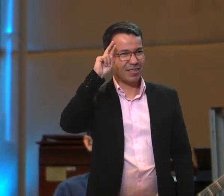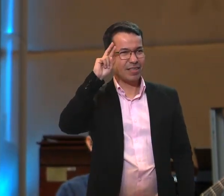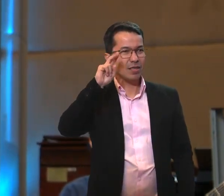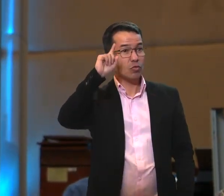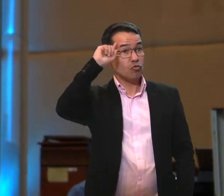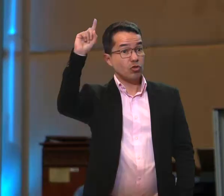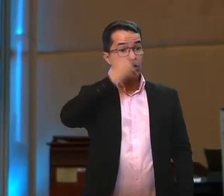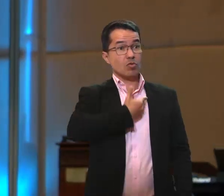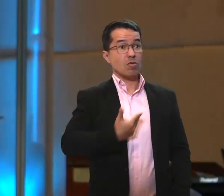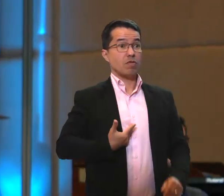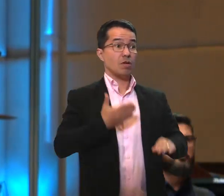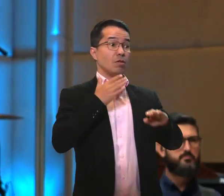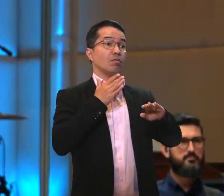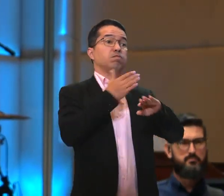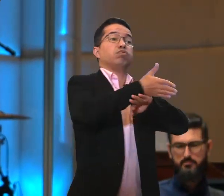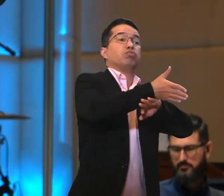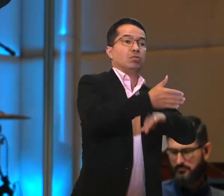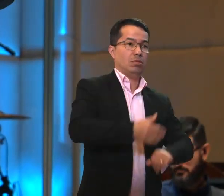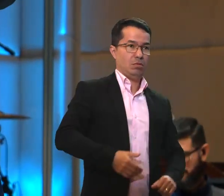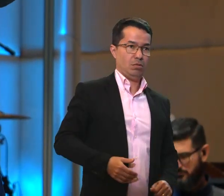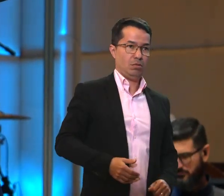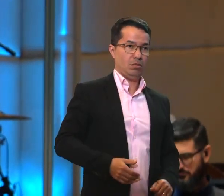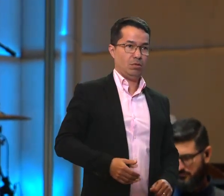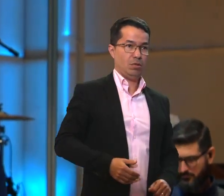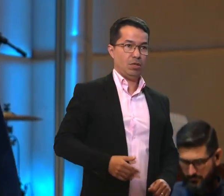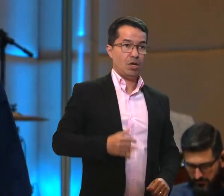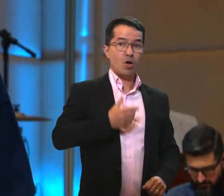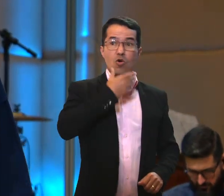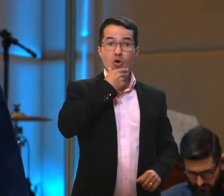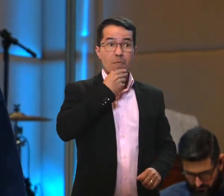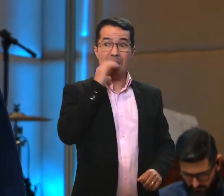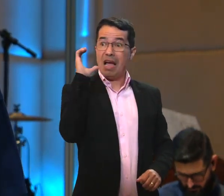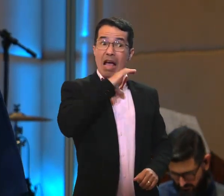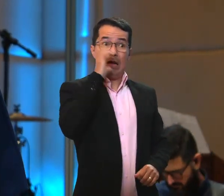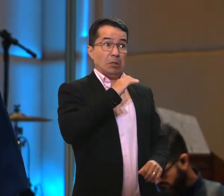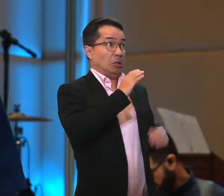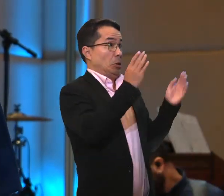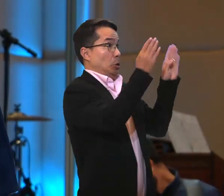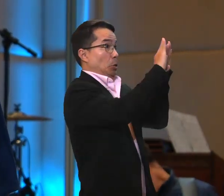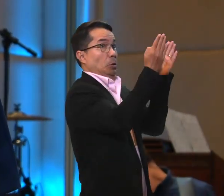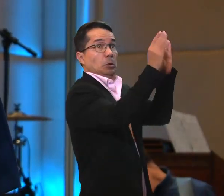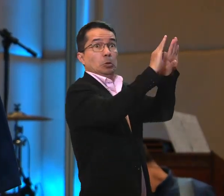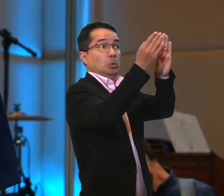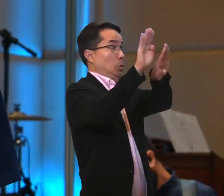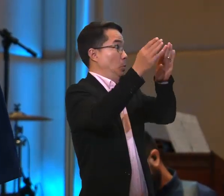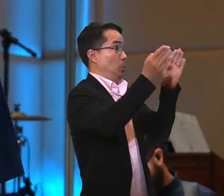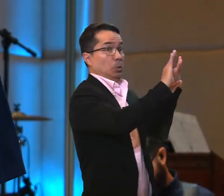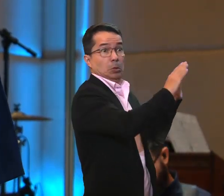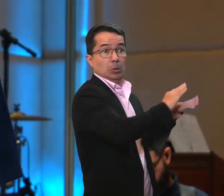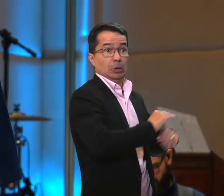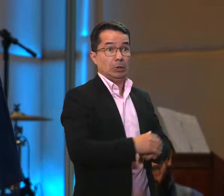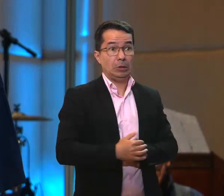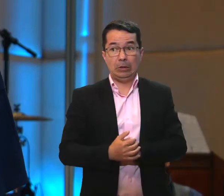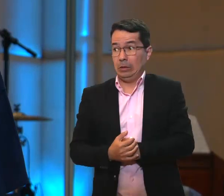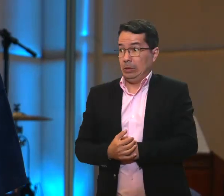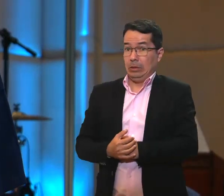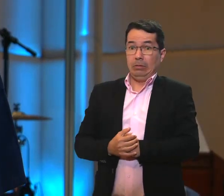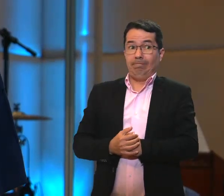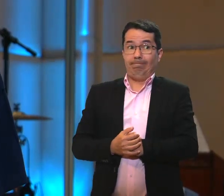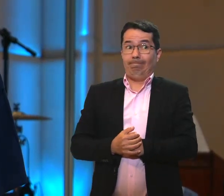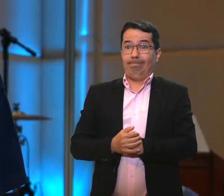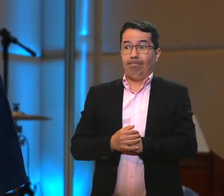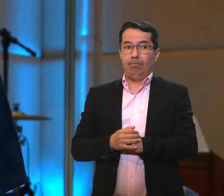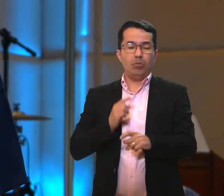E naquele momento o Espírito Santo falou para ele: você fecha a janela e eu fico do lado de fora.